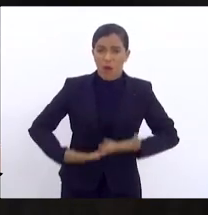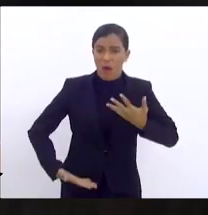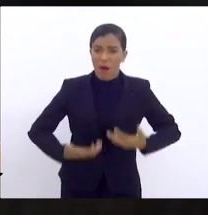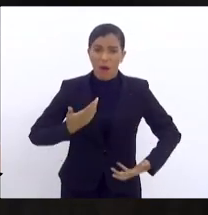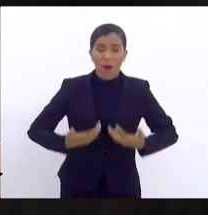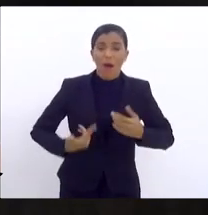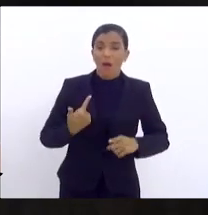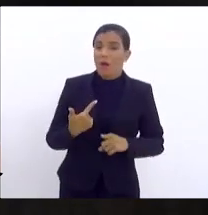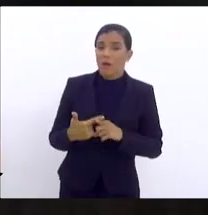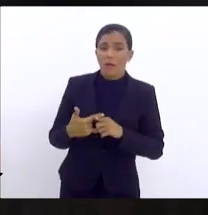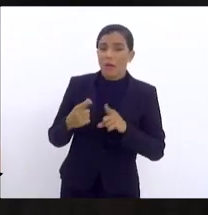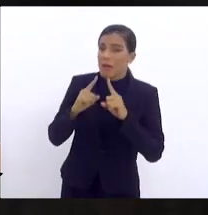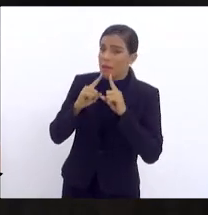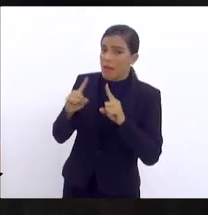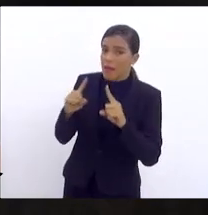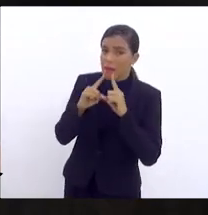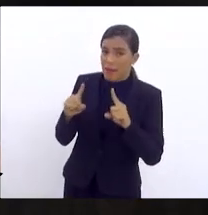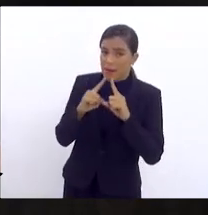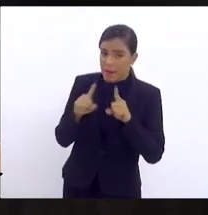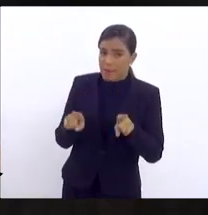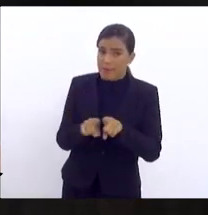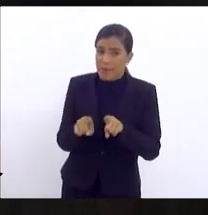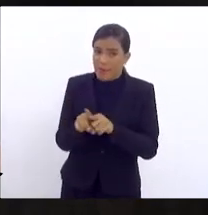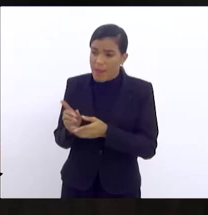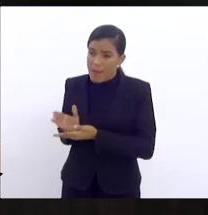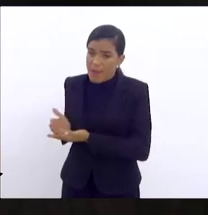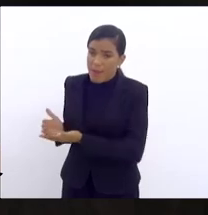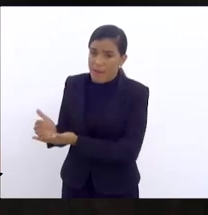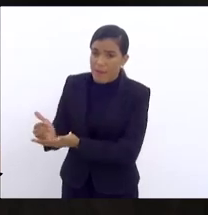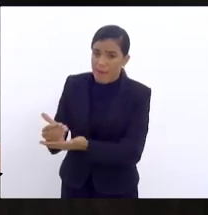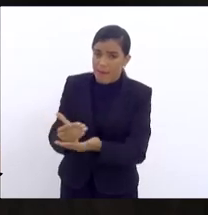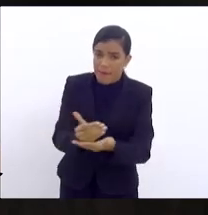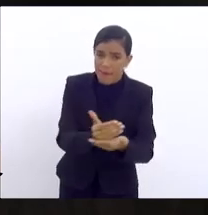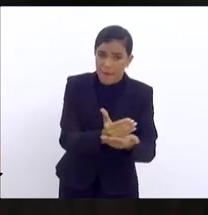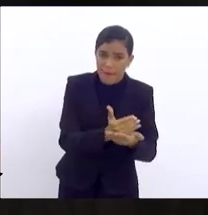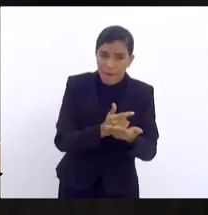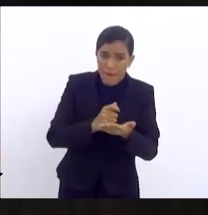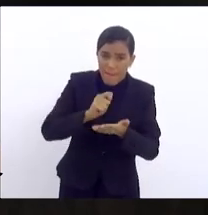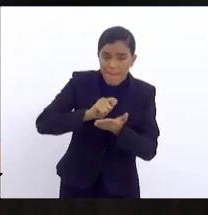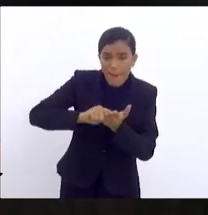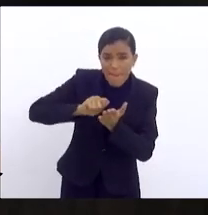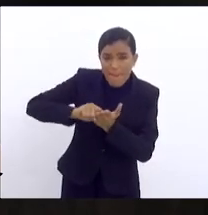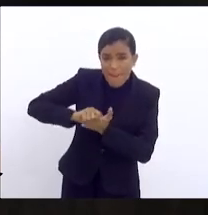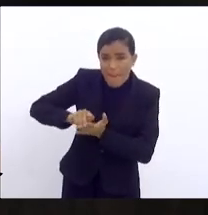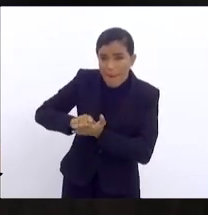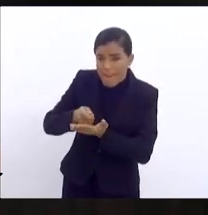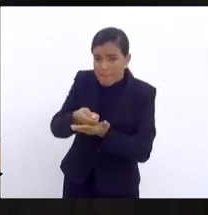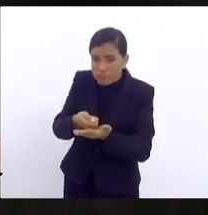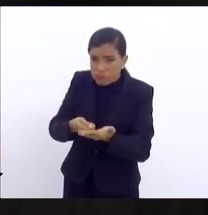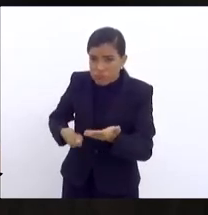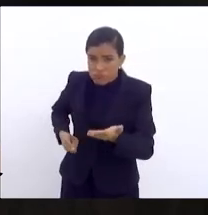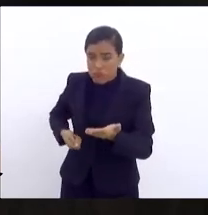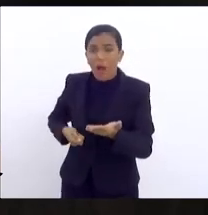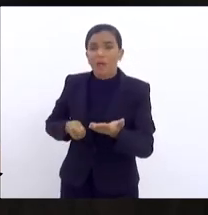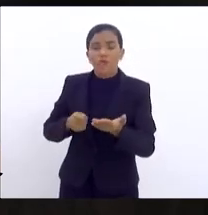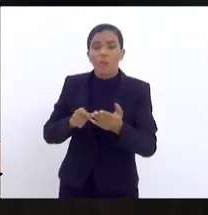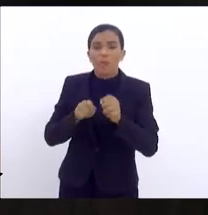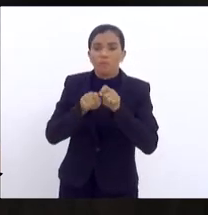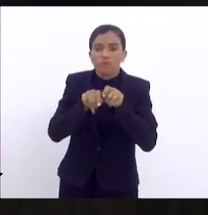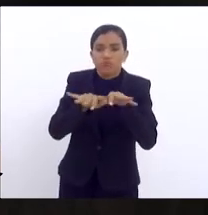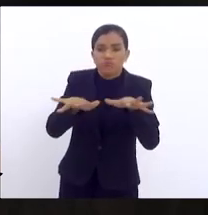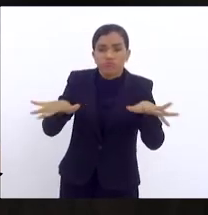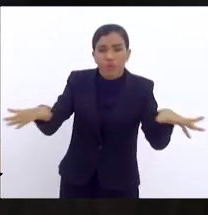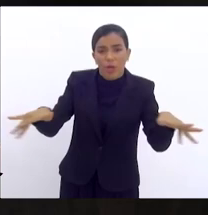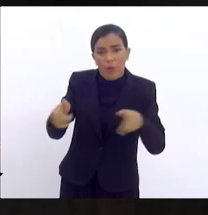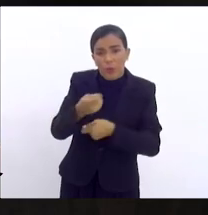porque ele estava reclamando e fazendo levantamento para passar para a polícia a questão do avanço do tráfico aí nós temos